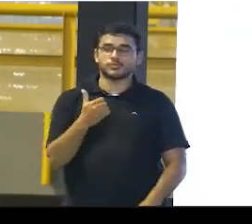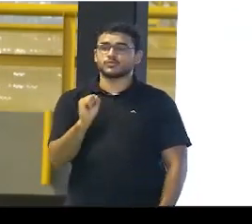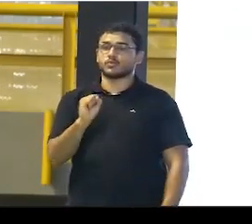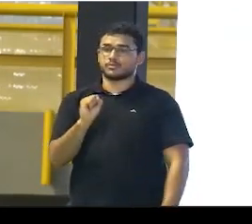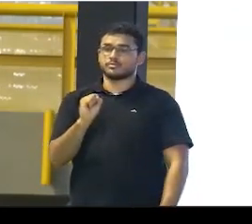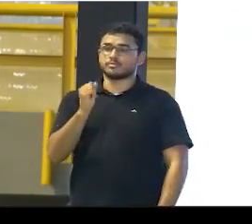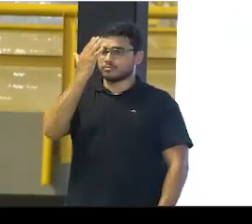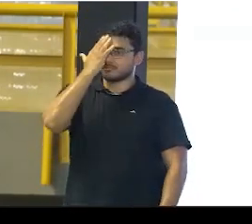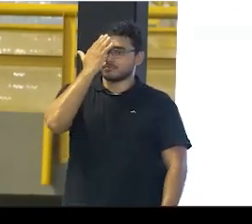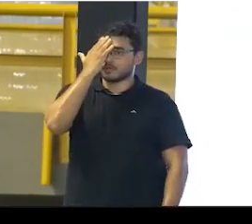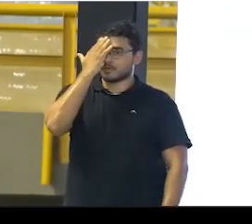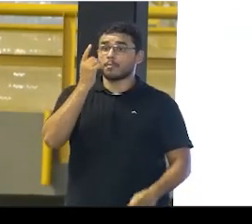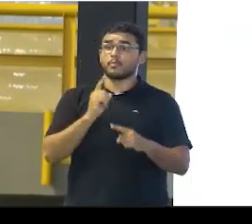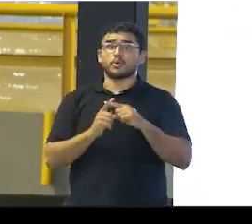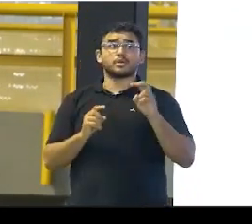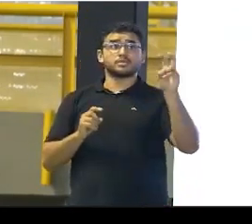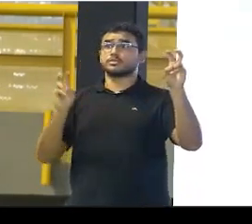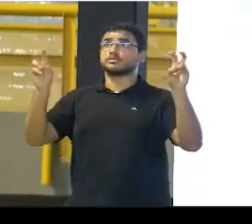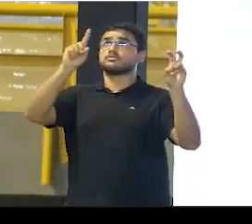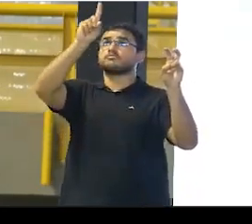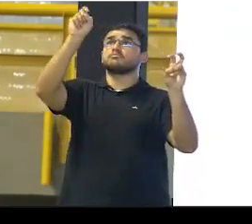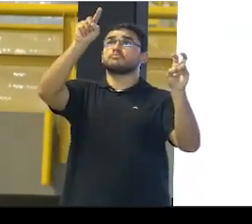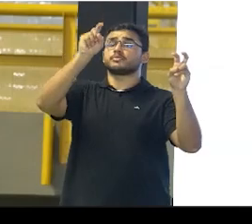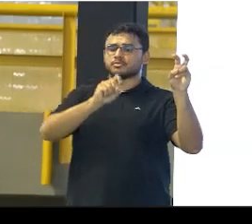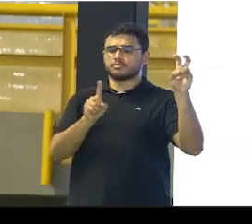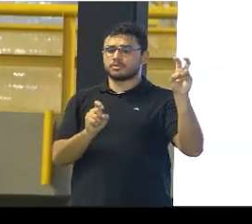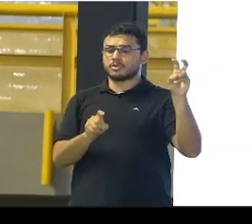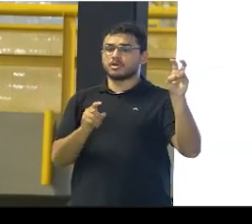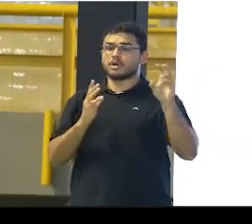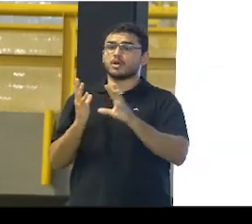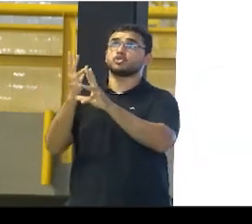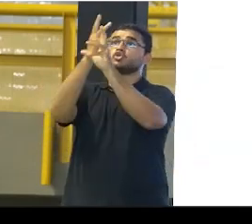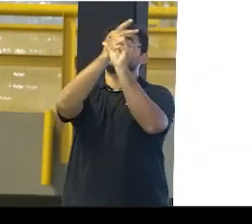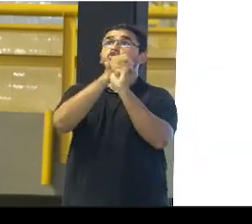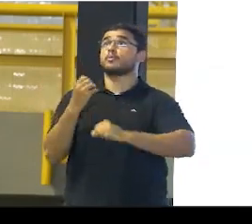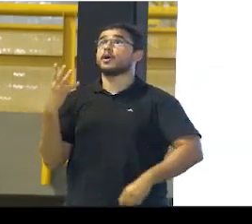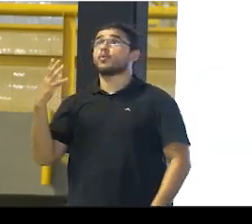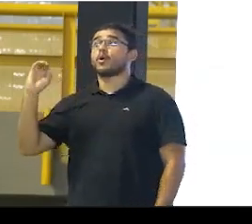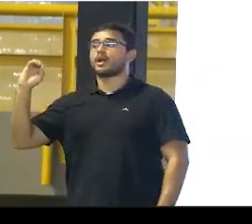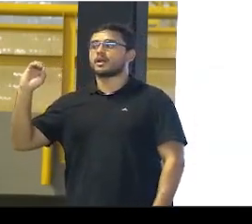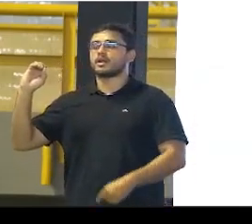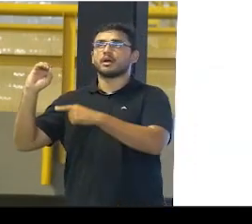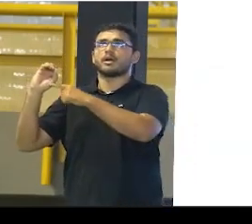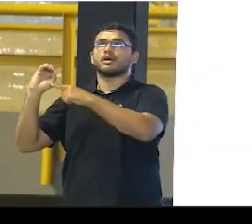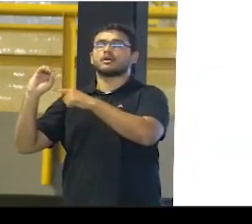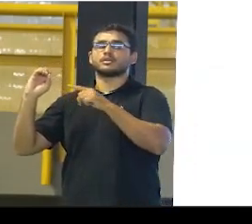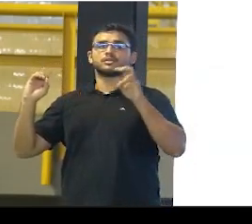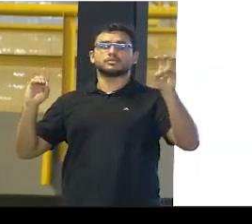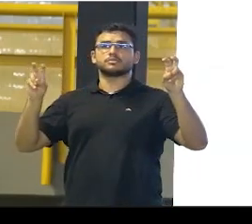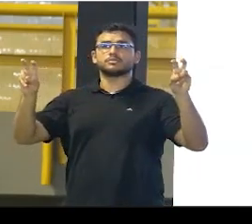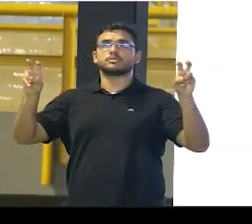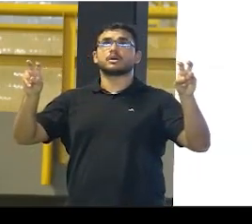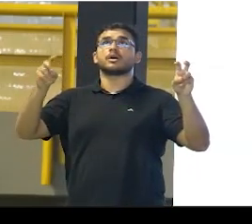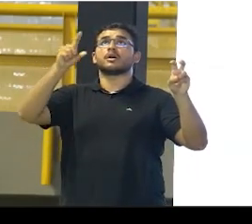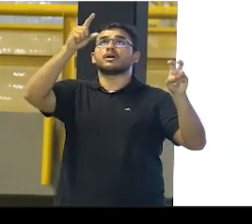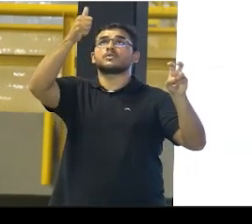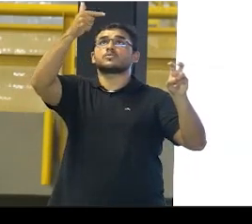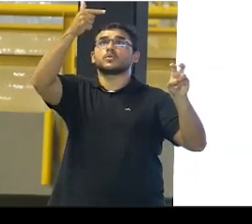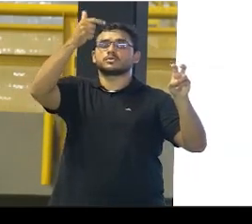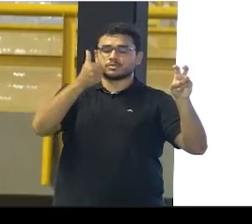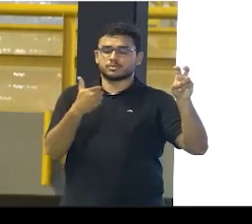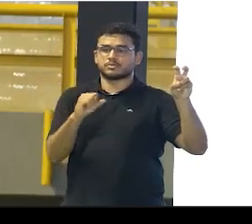caber 30 cerâmicas. Então, quantas cerâmicas a pessoa